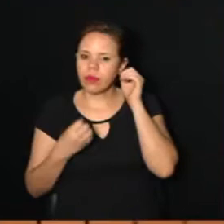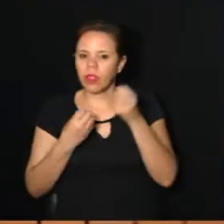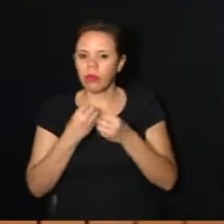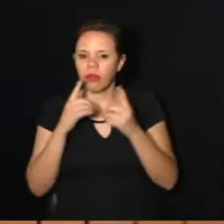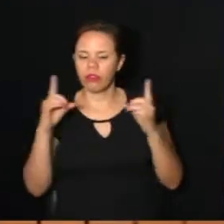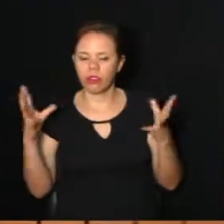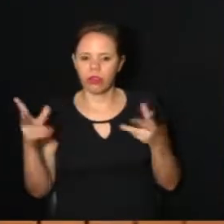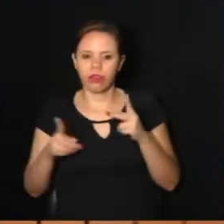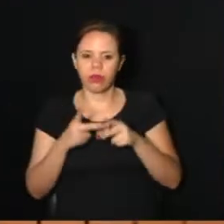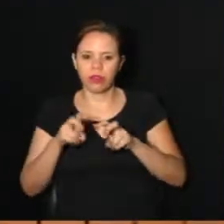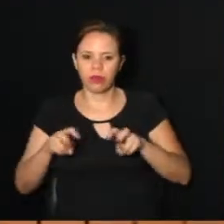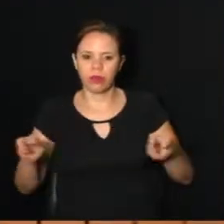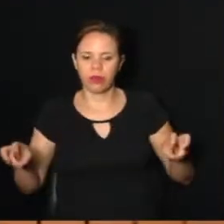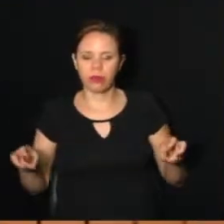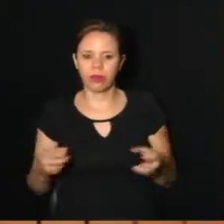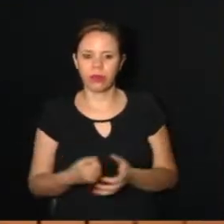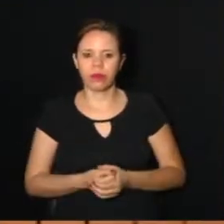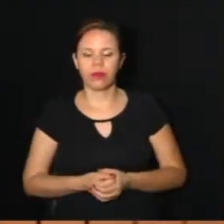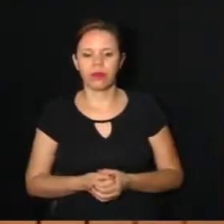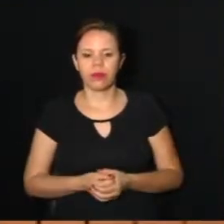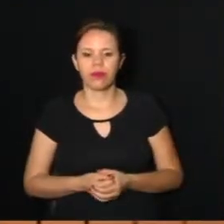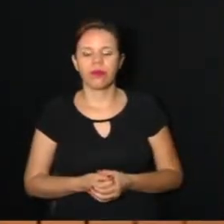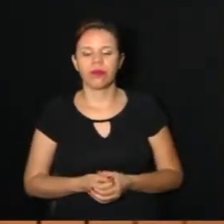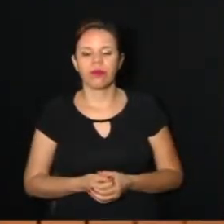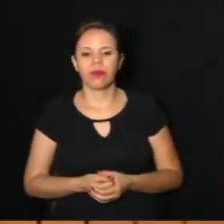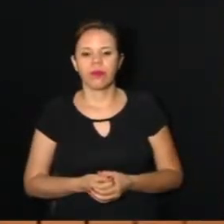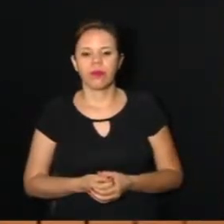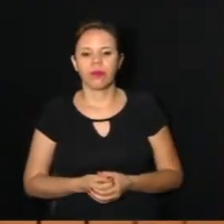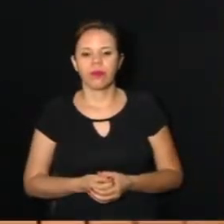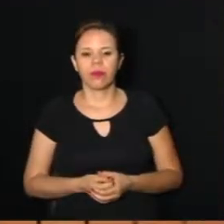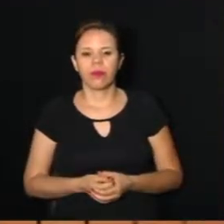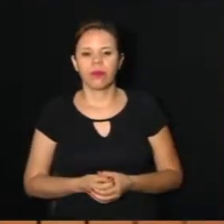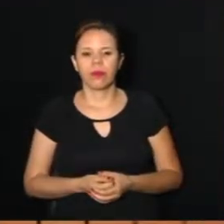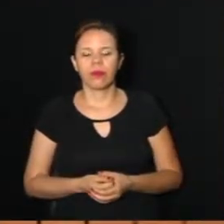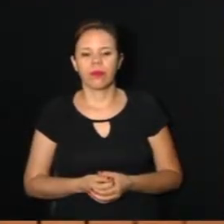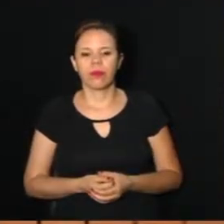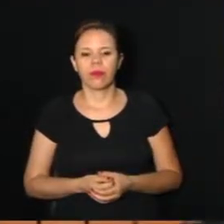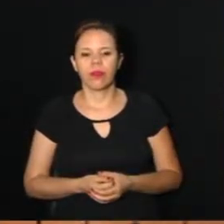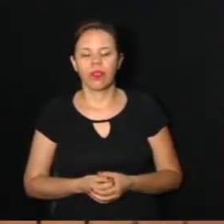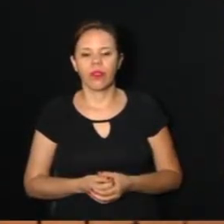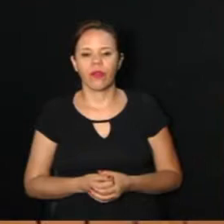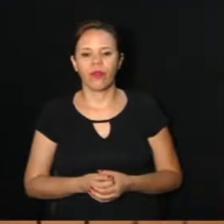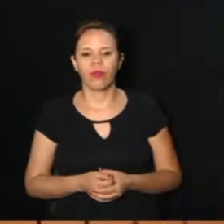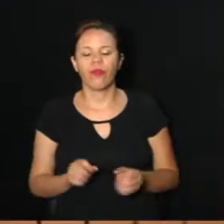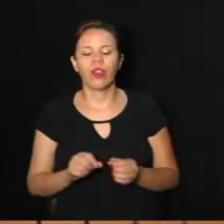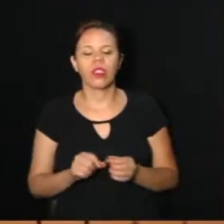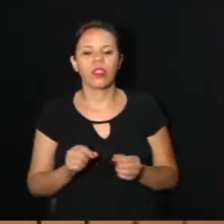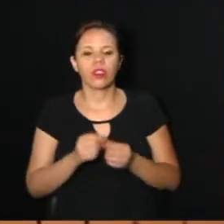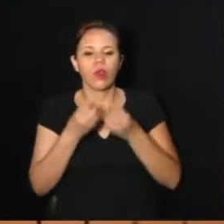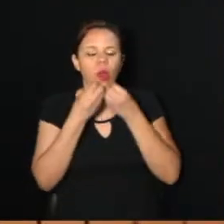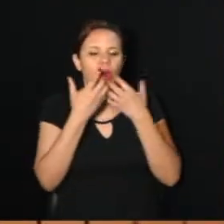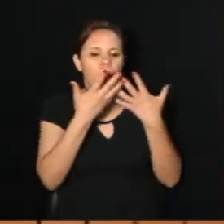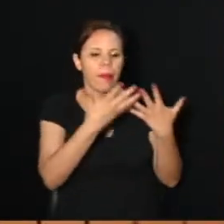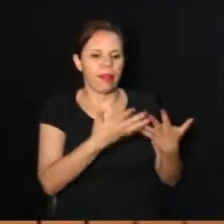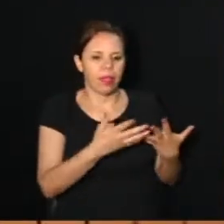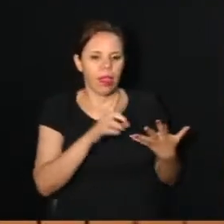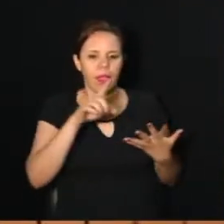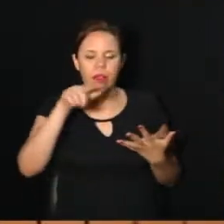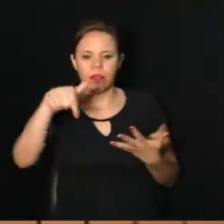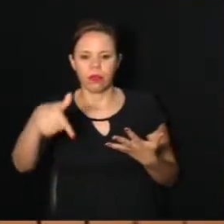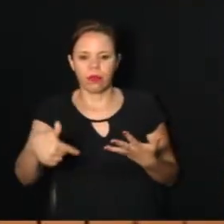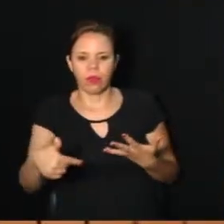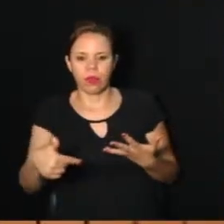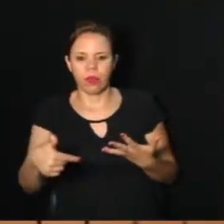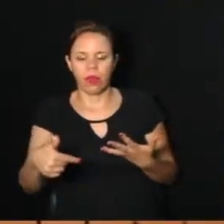demais componentes da mesa, prazer revê-lo. Eu vou fazer uns primeiros comentários e depois, eu acho que, senão a gente